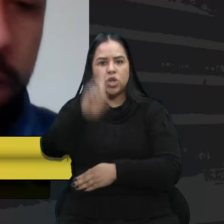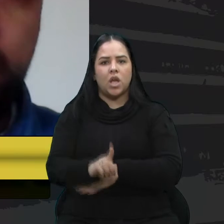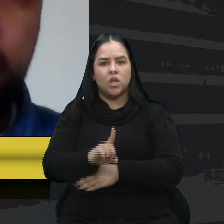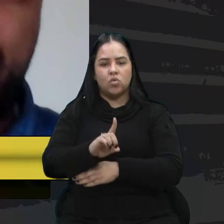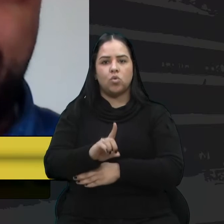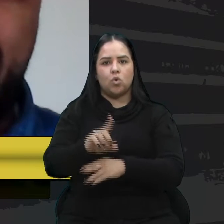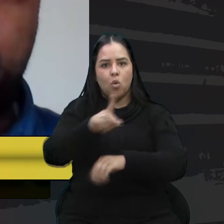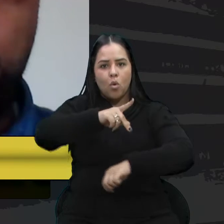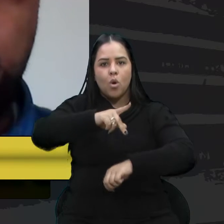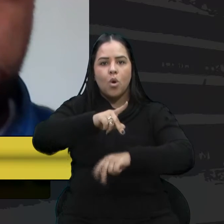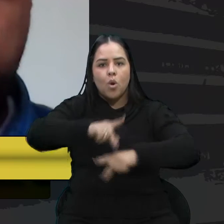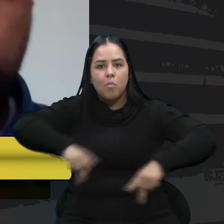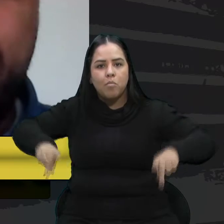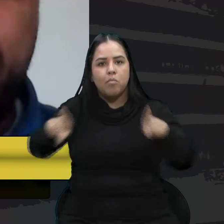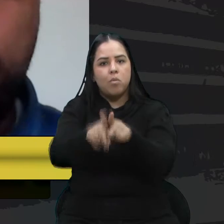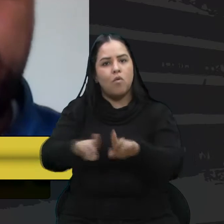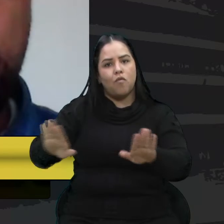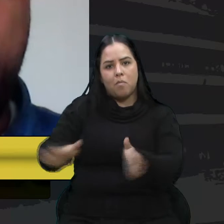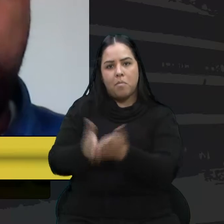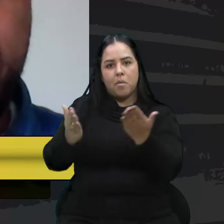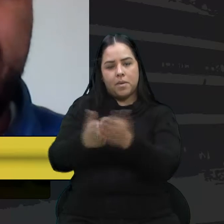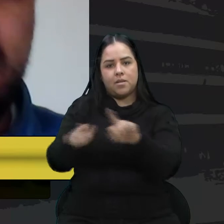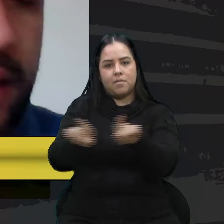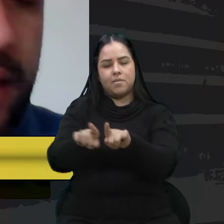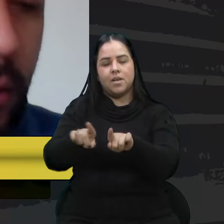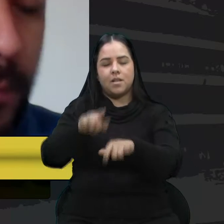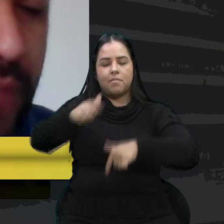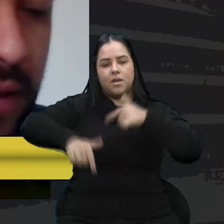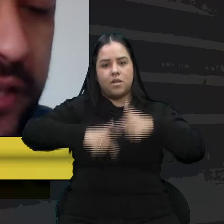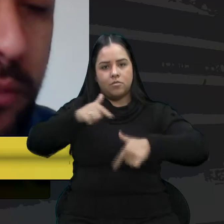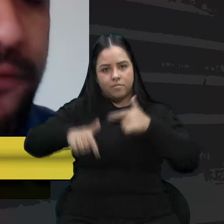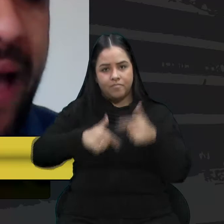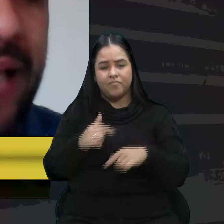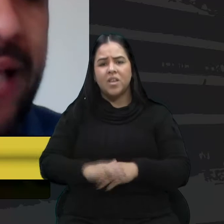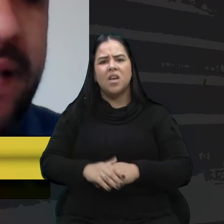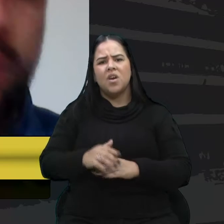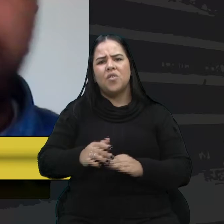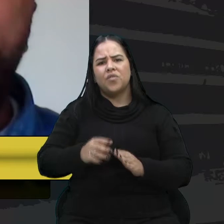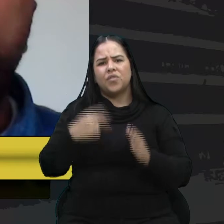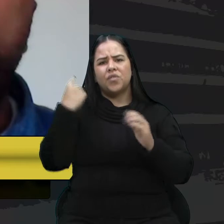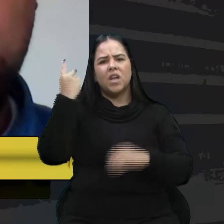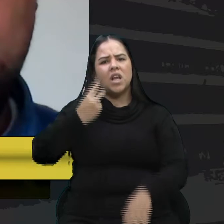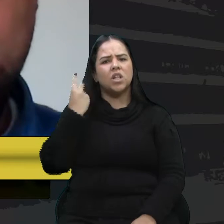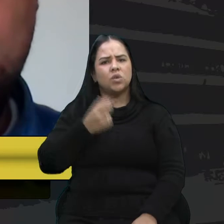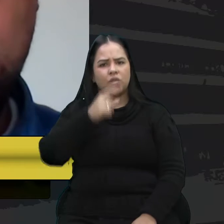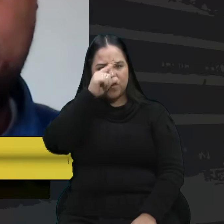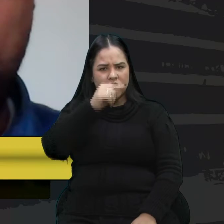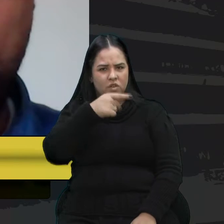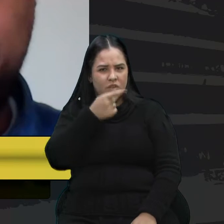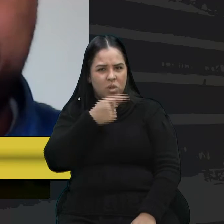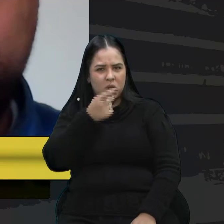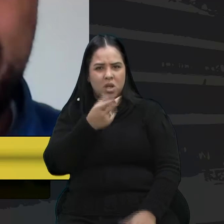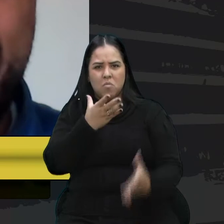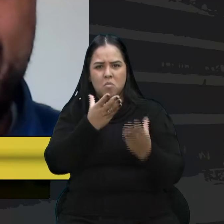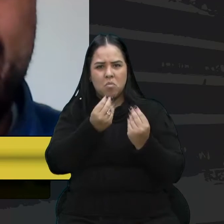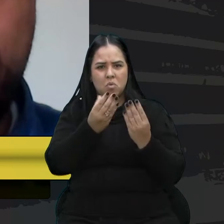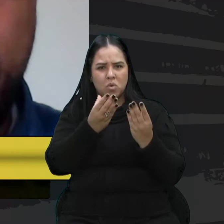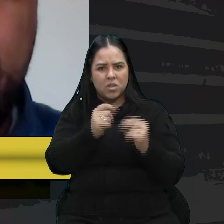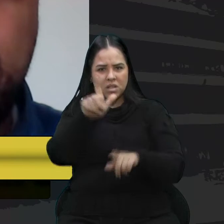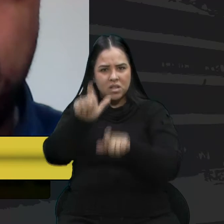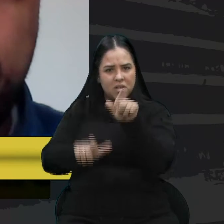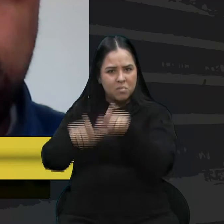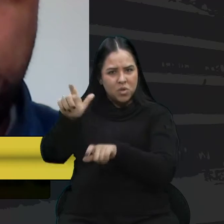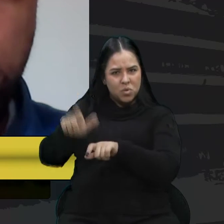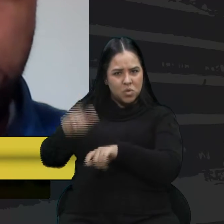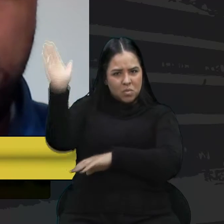povo trabalhador. E o vereador Fantinel, que me antecedeu, fez uma fala dizendo que a maioria da população brasileira é de